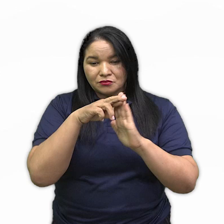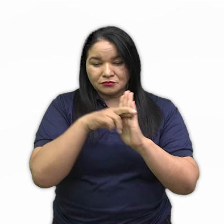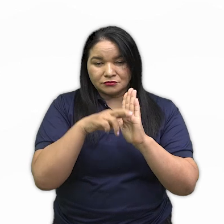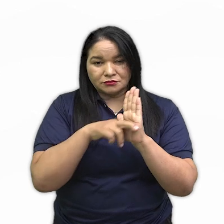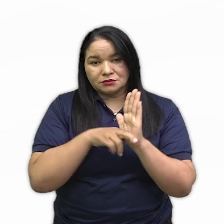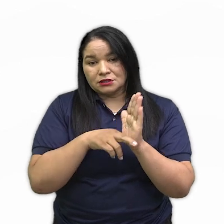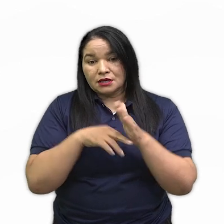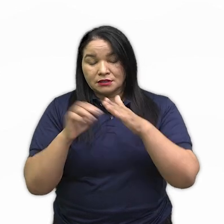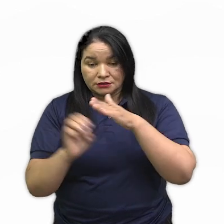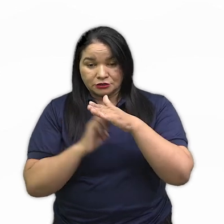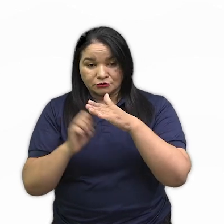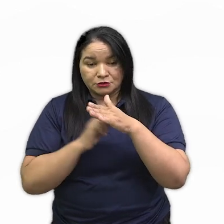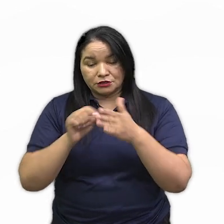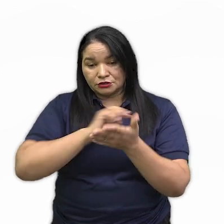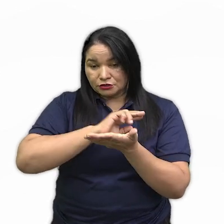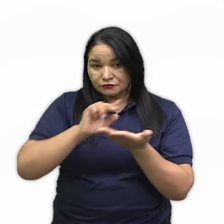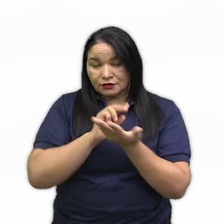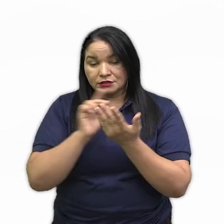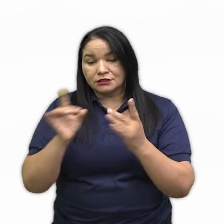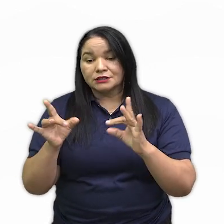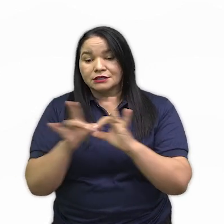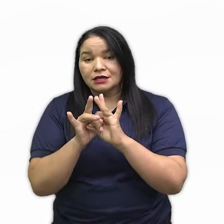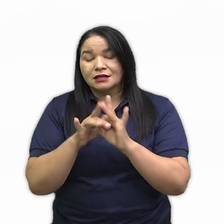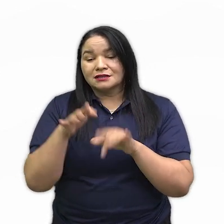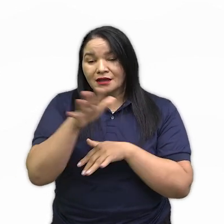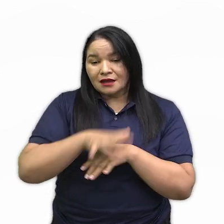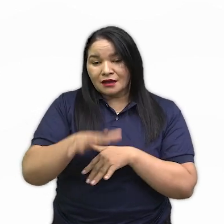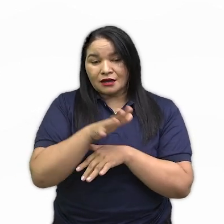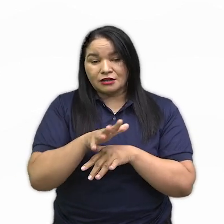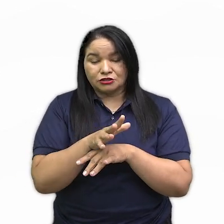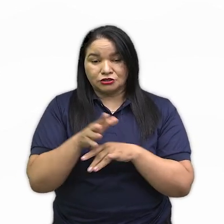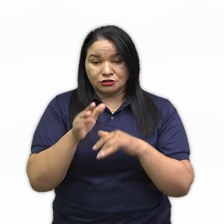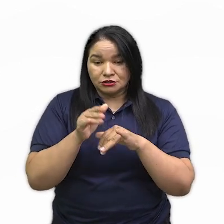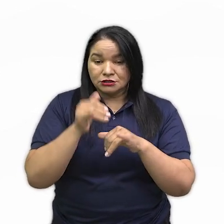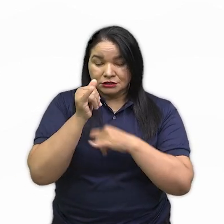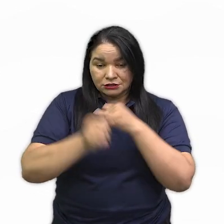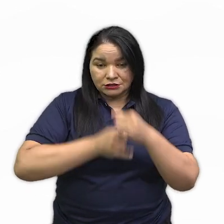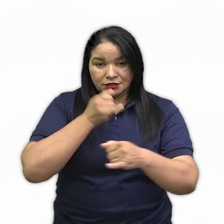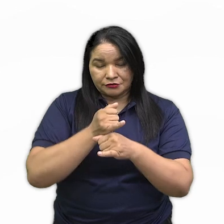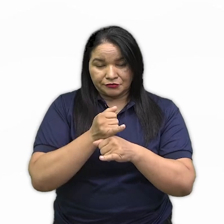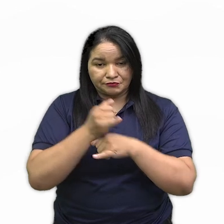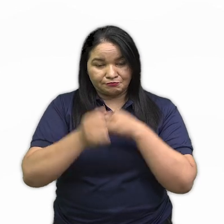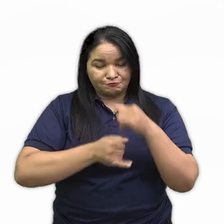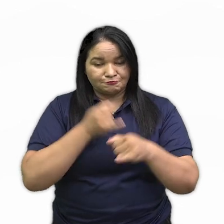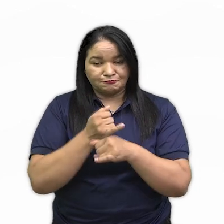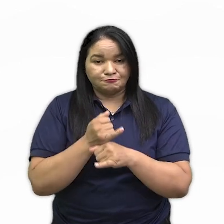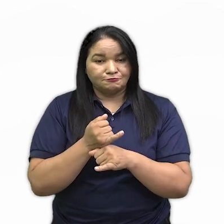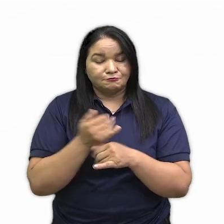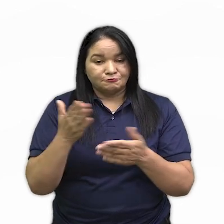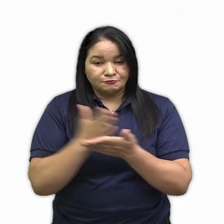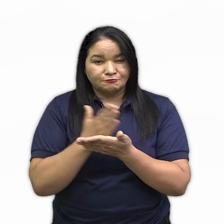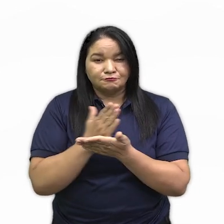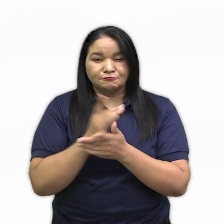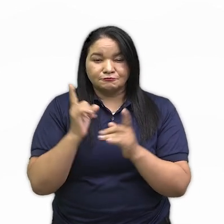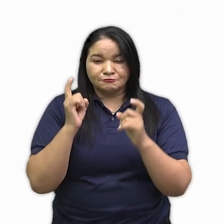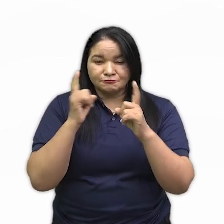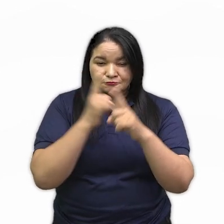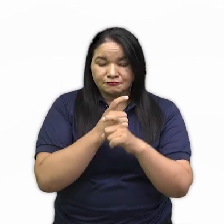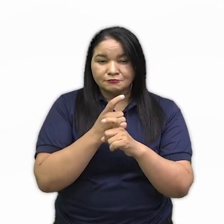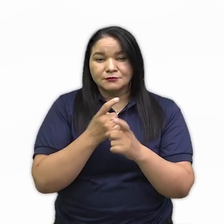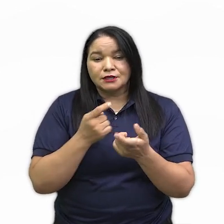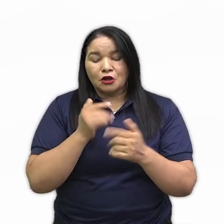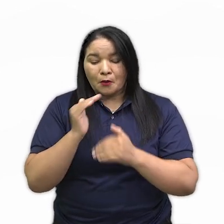essas grandes empresas ali ligadas à área de informática, de internet, e elas acabam ali dificultando esse processo de